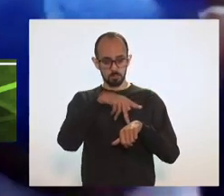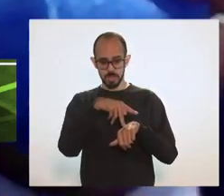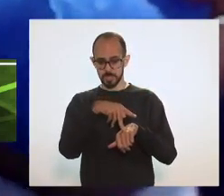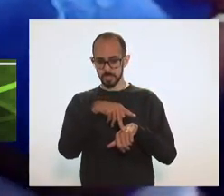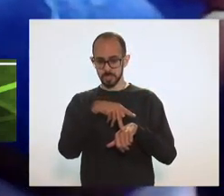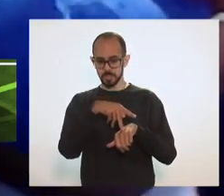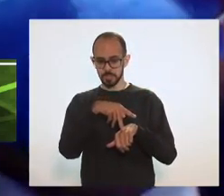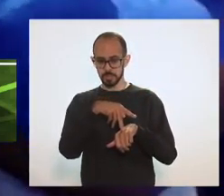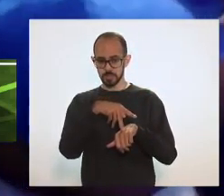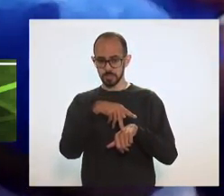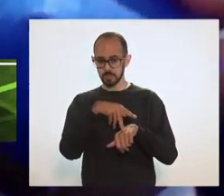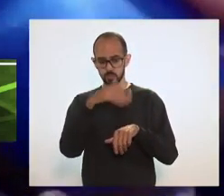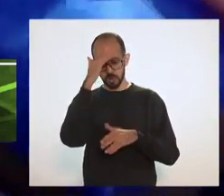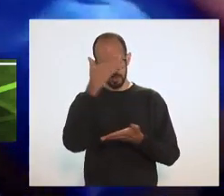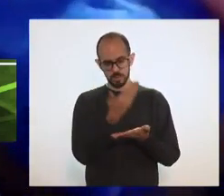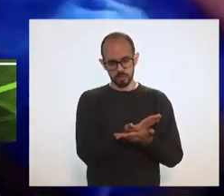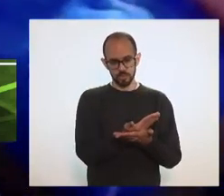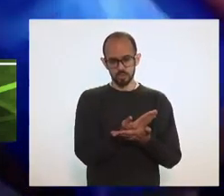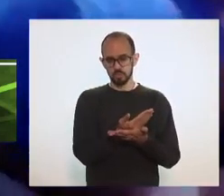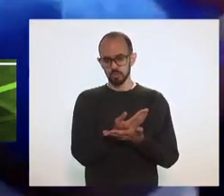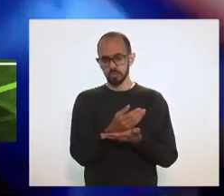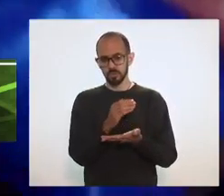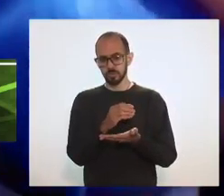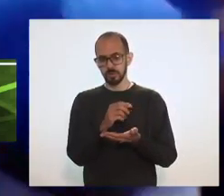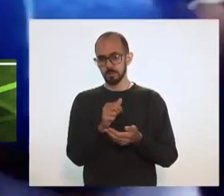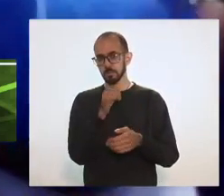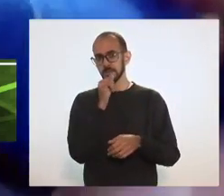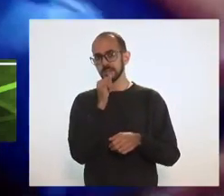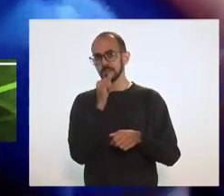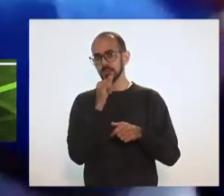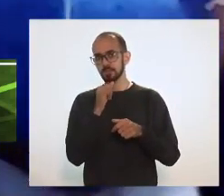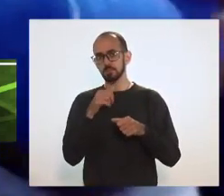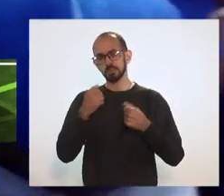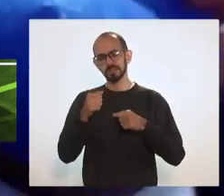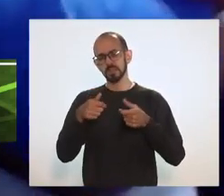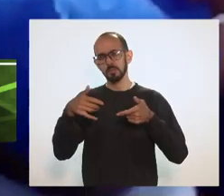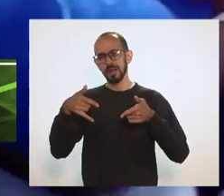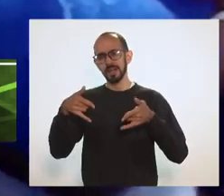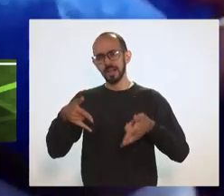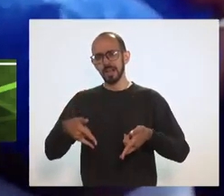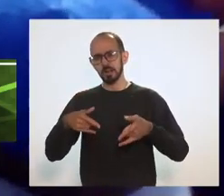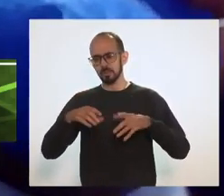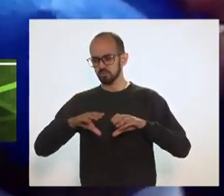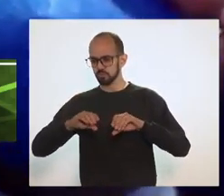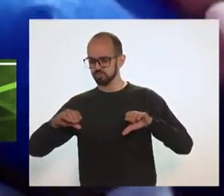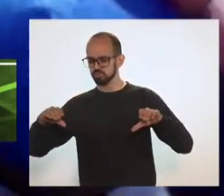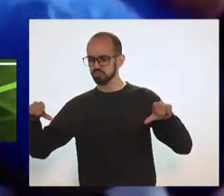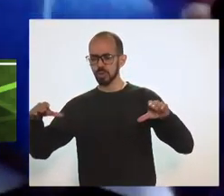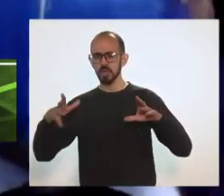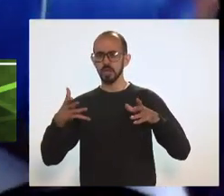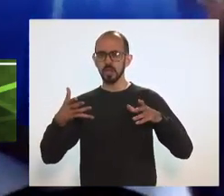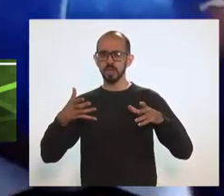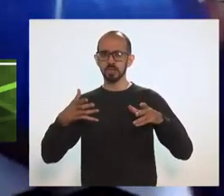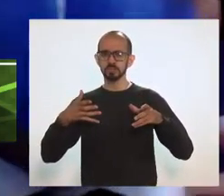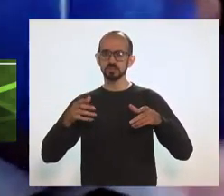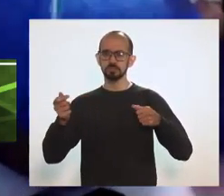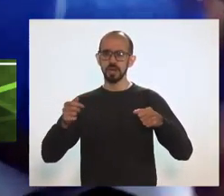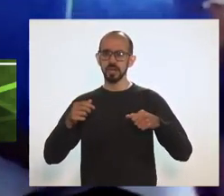e a agricultura do país nosso, como é respeitada mundialmente, eu não acredito que